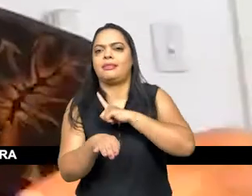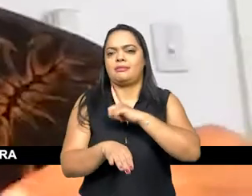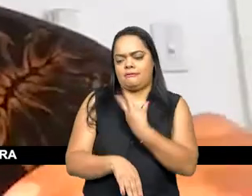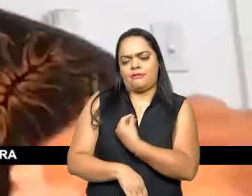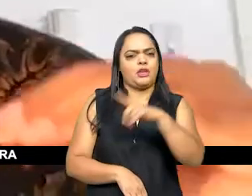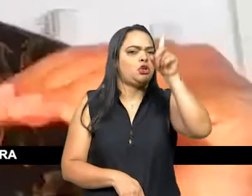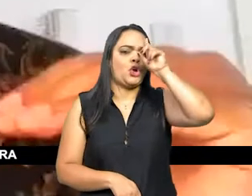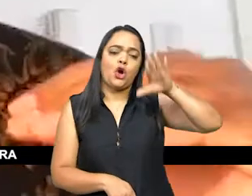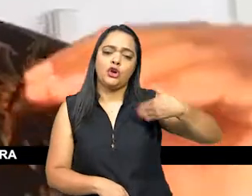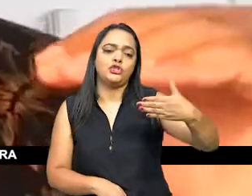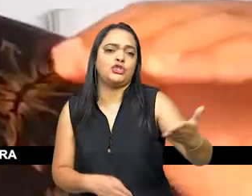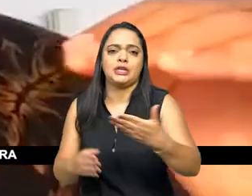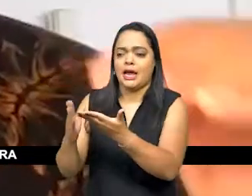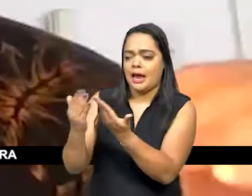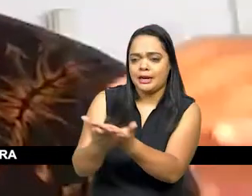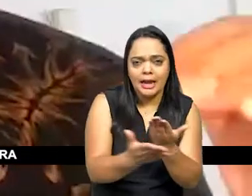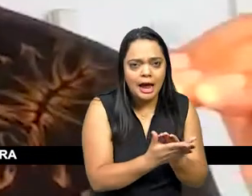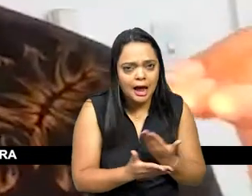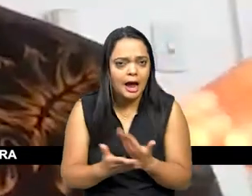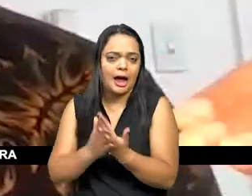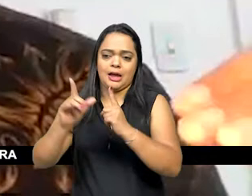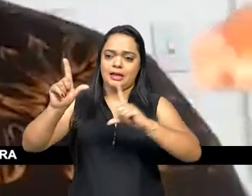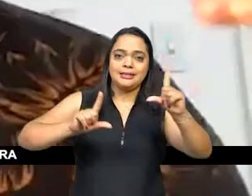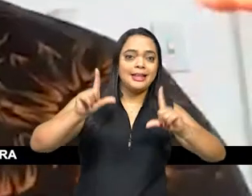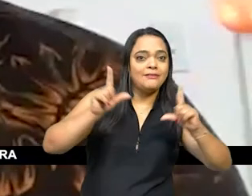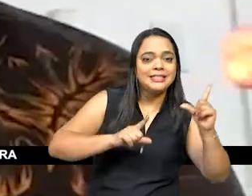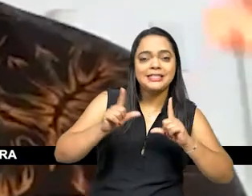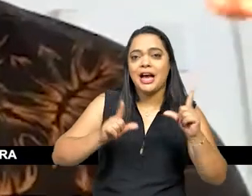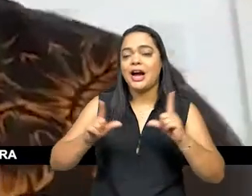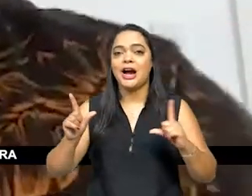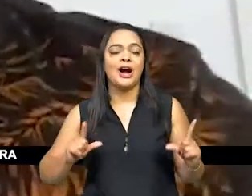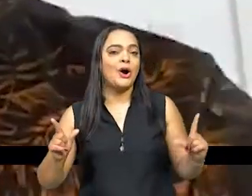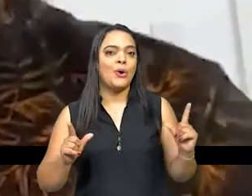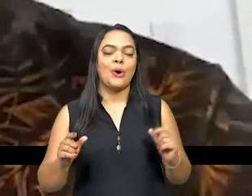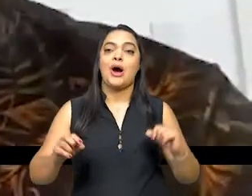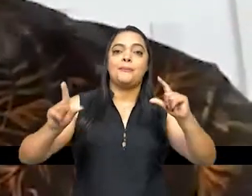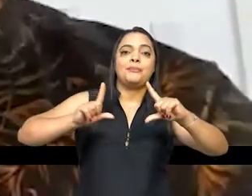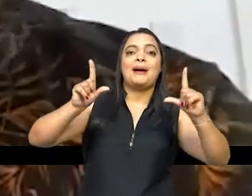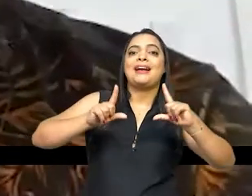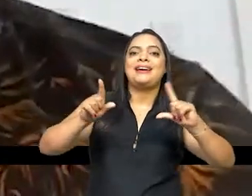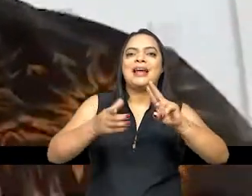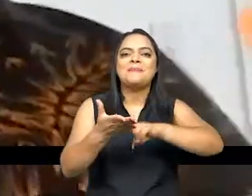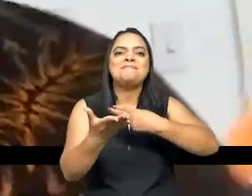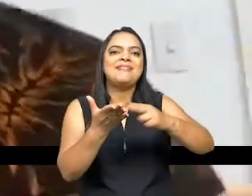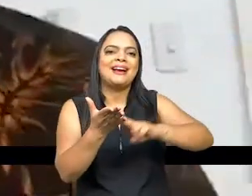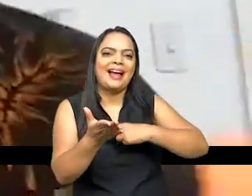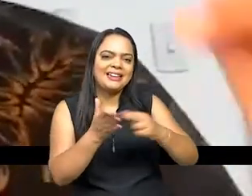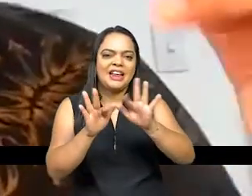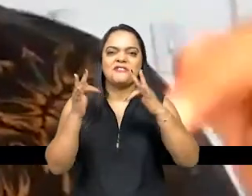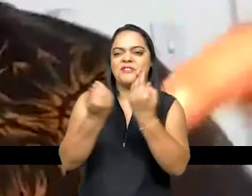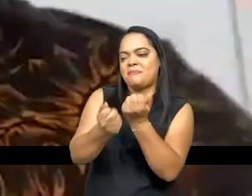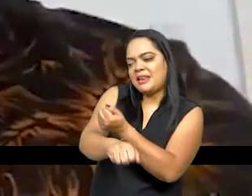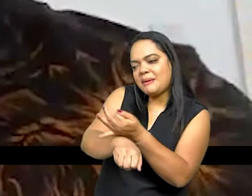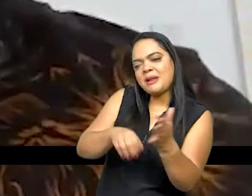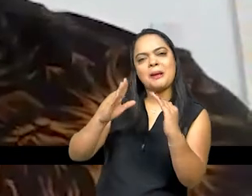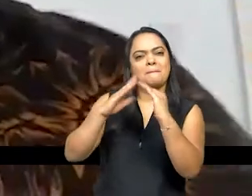na televisão, ela está colocada no comercial de margarina, que a família branca mora no segundo andar da casa, tem dois filhos, um